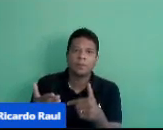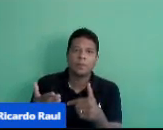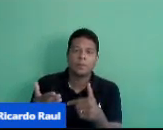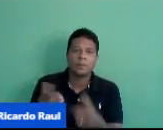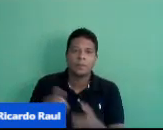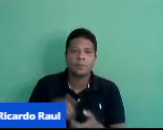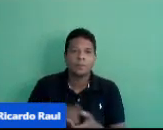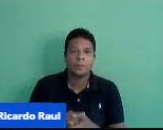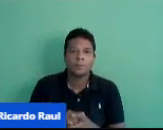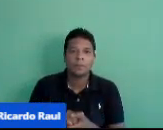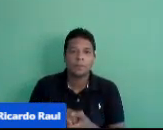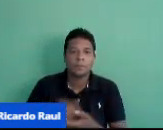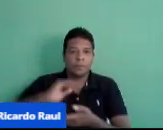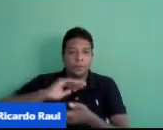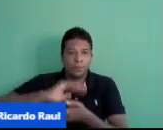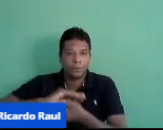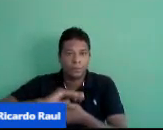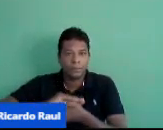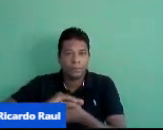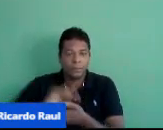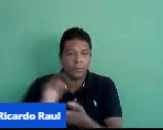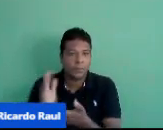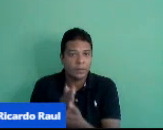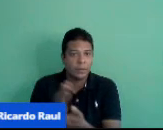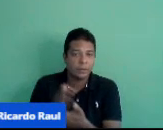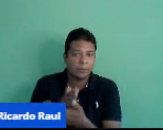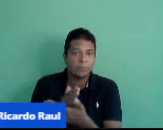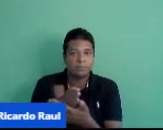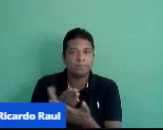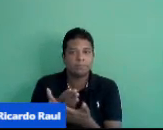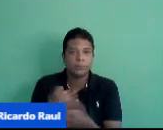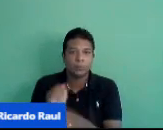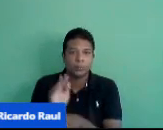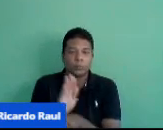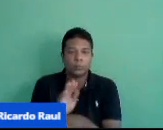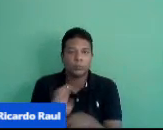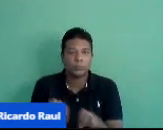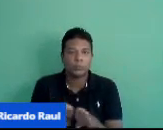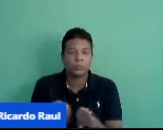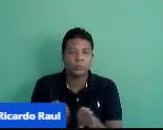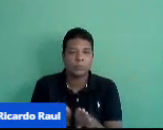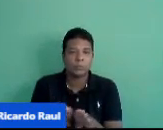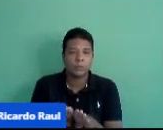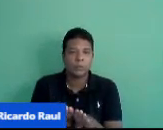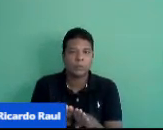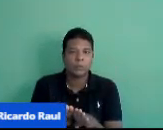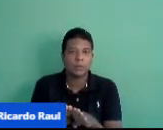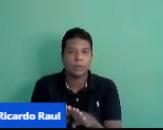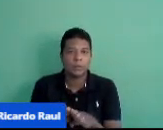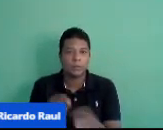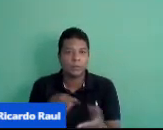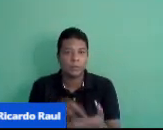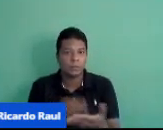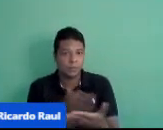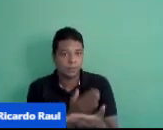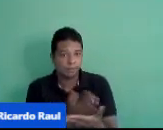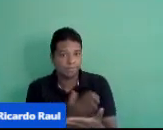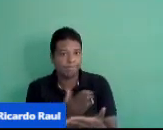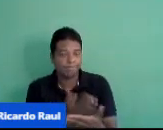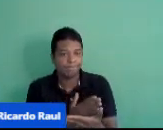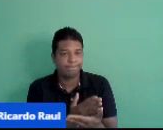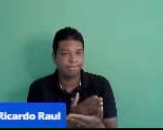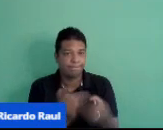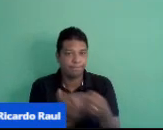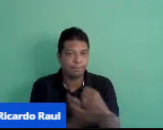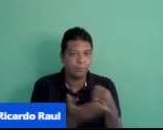REME, né, que daí já, teoricamente, ajuda também. Até porque a questão do caderno, que eu acho muito importante, é